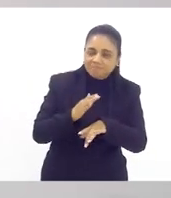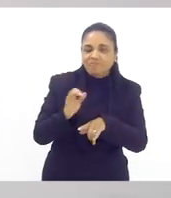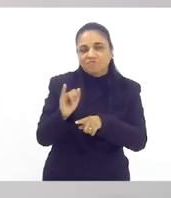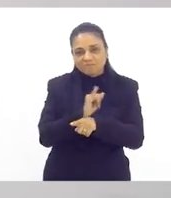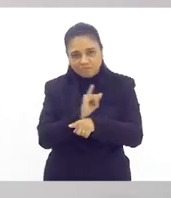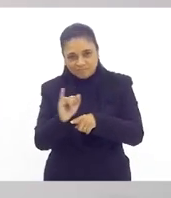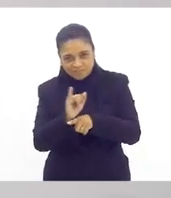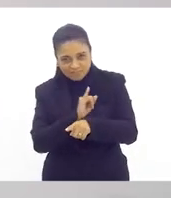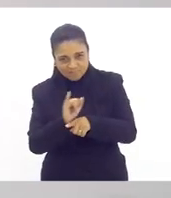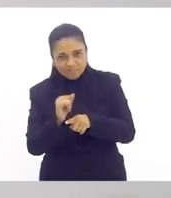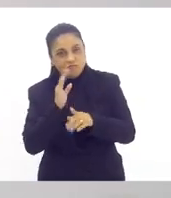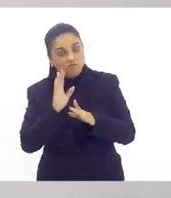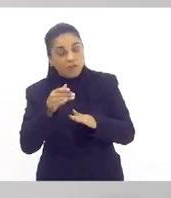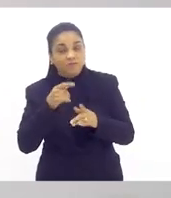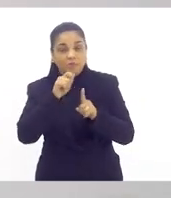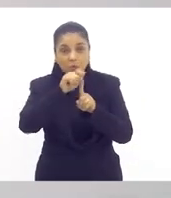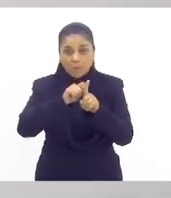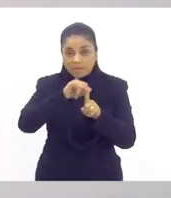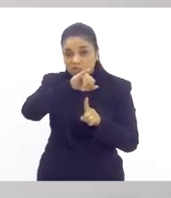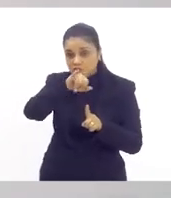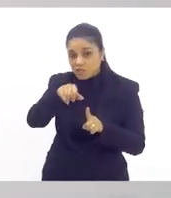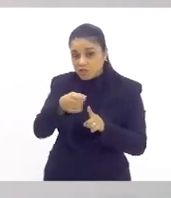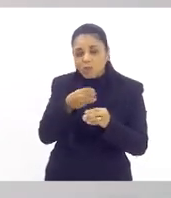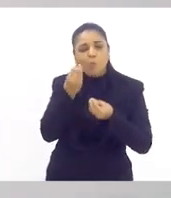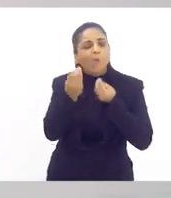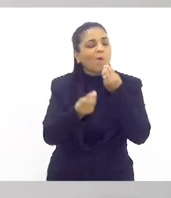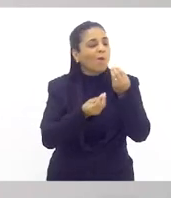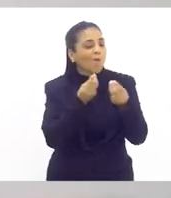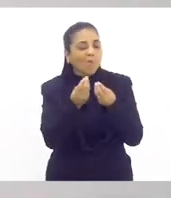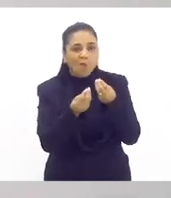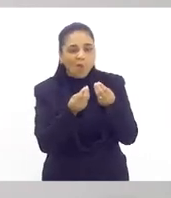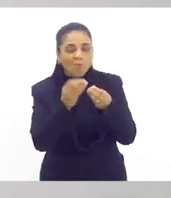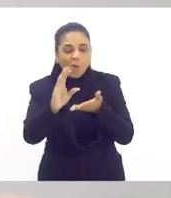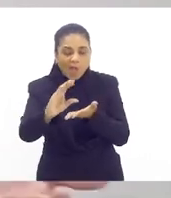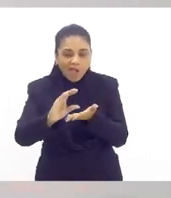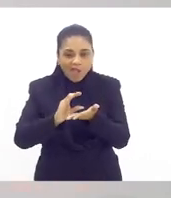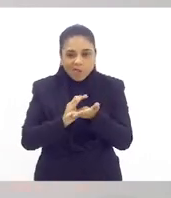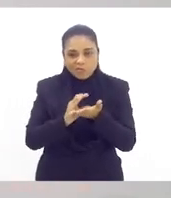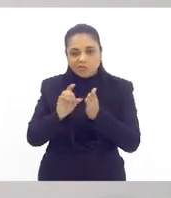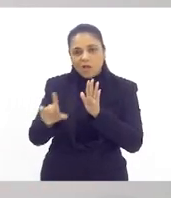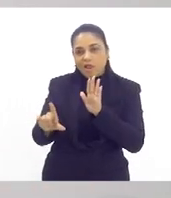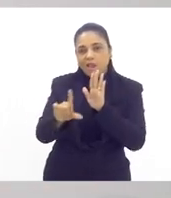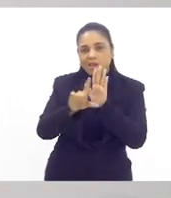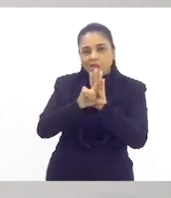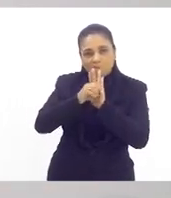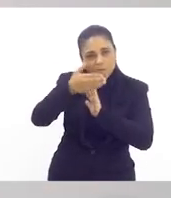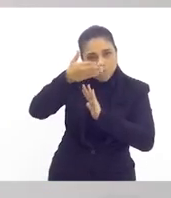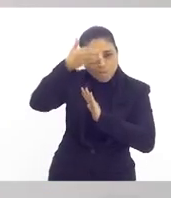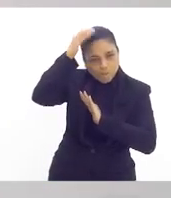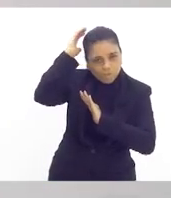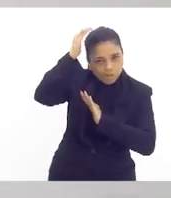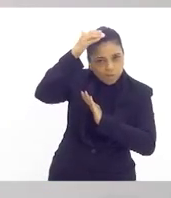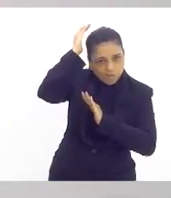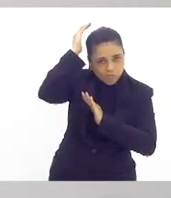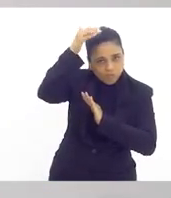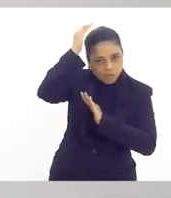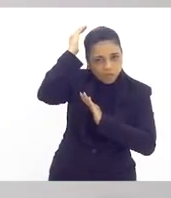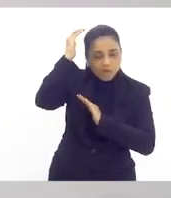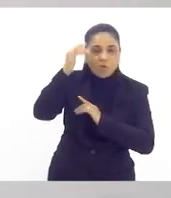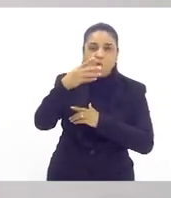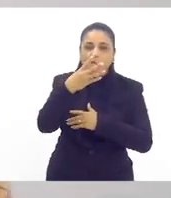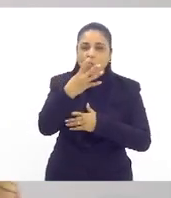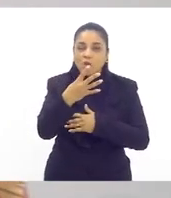precisava fazer Desde janeiro do que a gente iria fazer com o recurso da Lei Paulo Gustavo e nos últimos